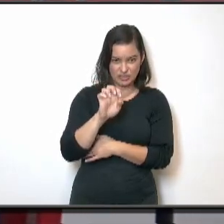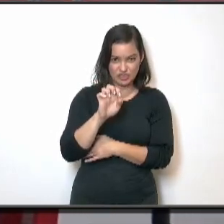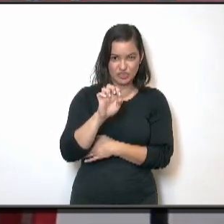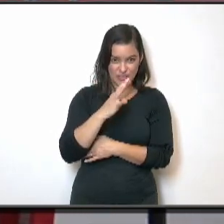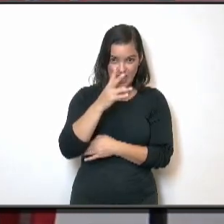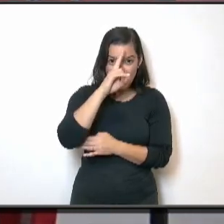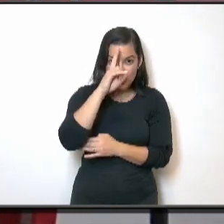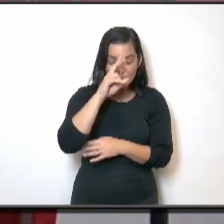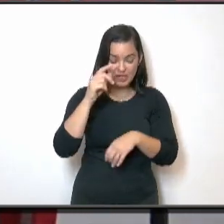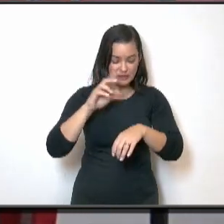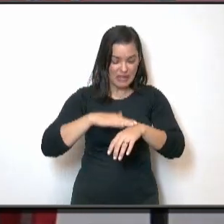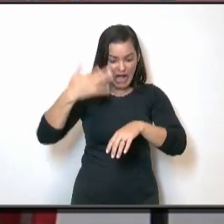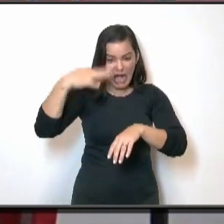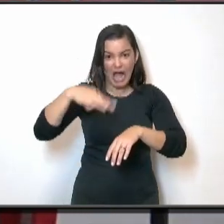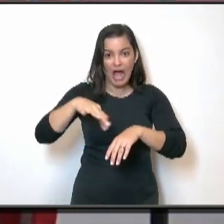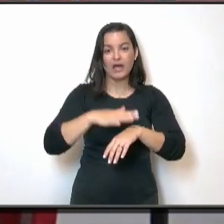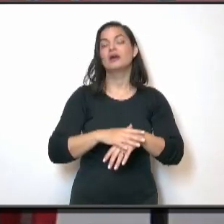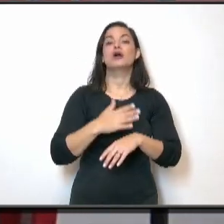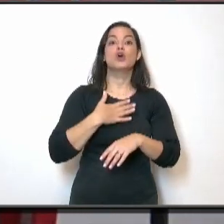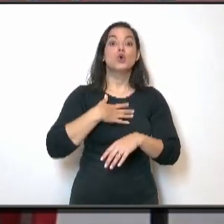Quando você machucava, ele trazia o vinagre.